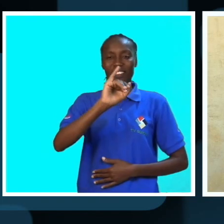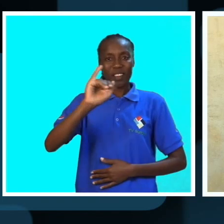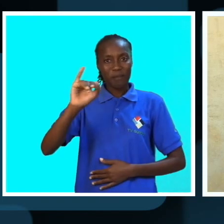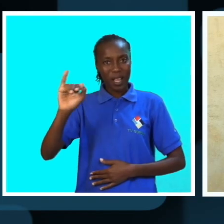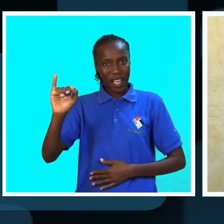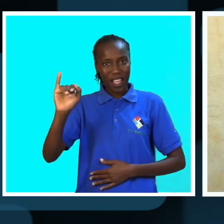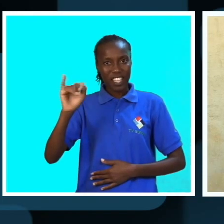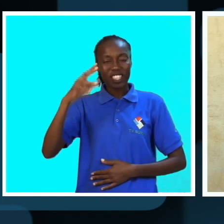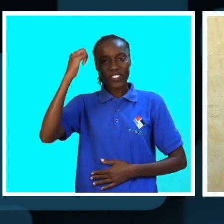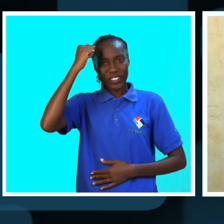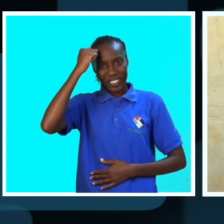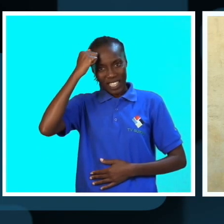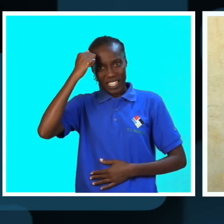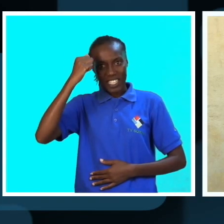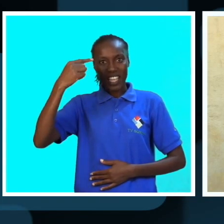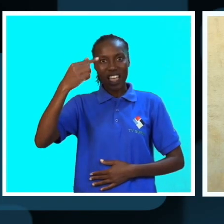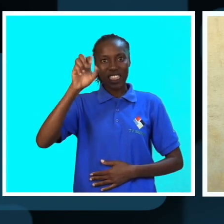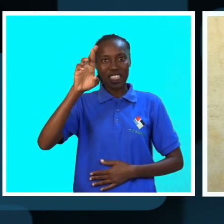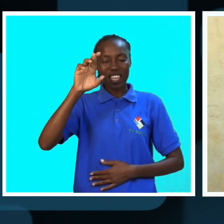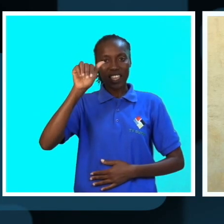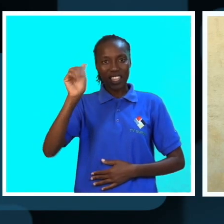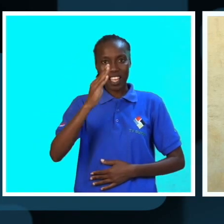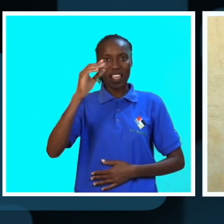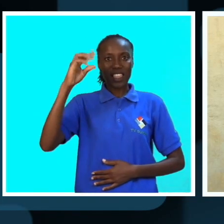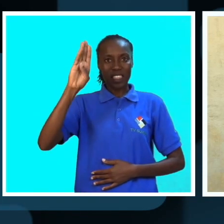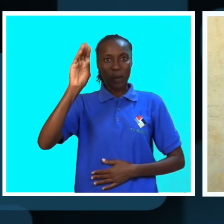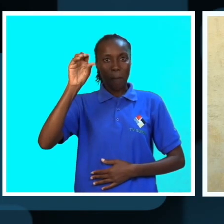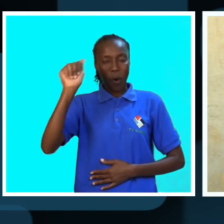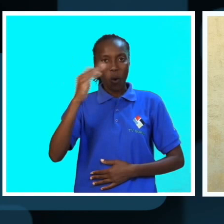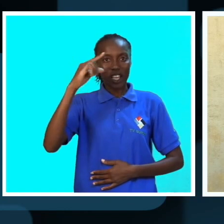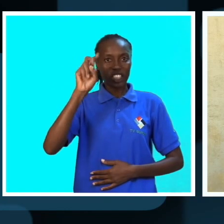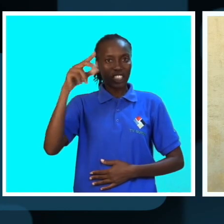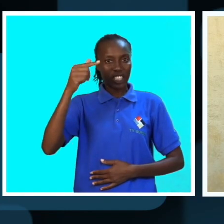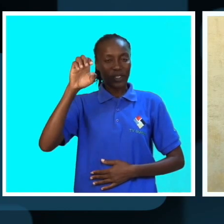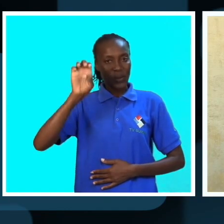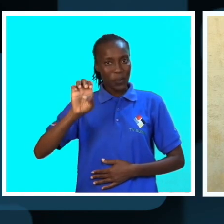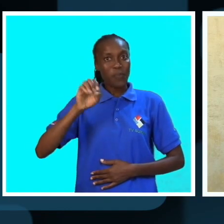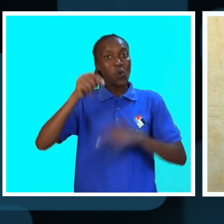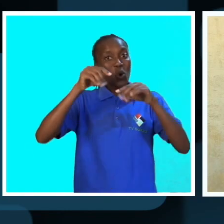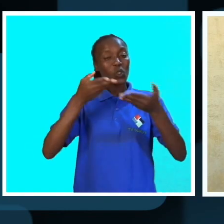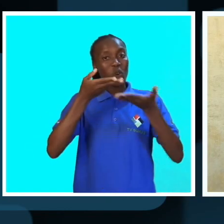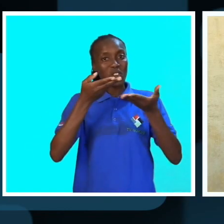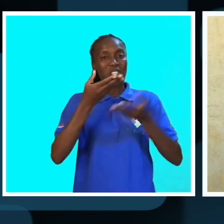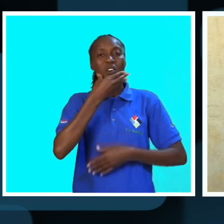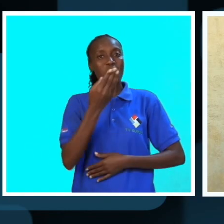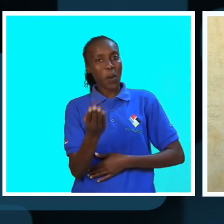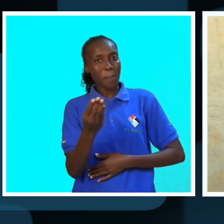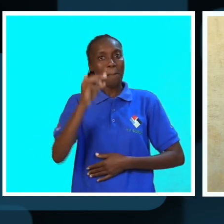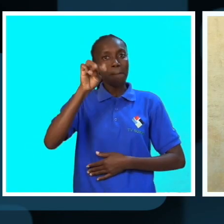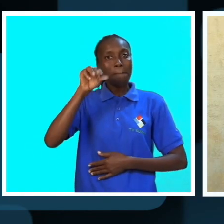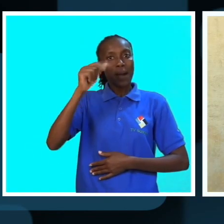cidade de Inhambane, a conhecida terra de boa gente. Vamos conversar hoje com